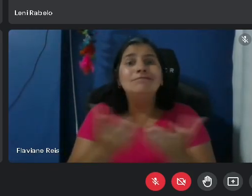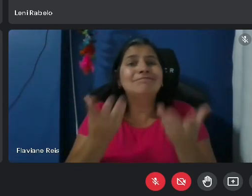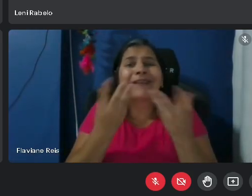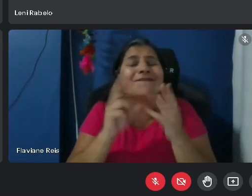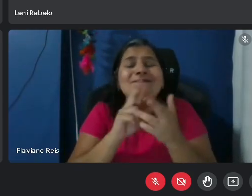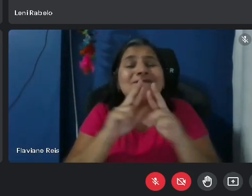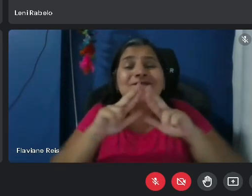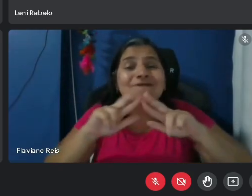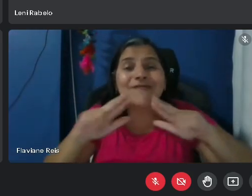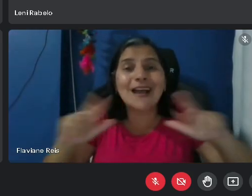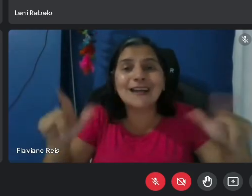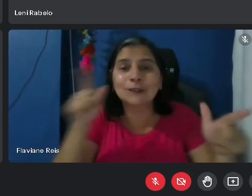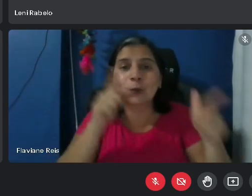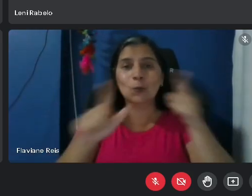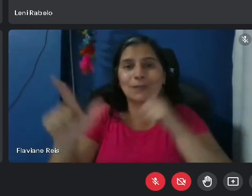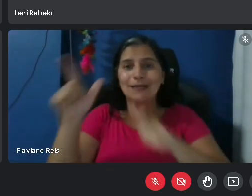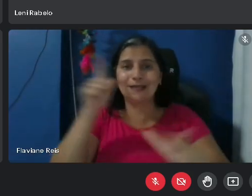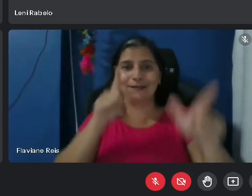Então,